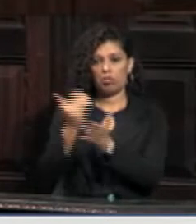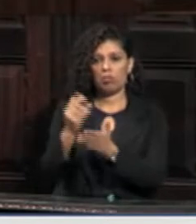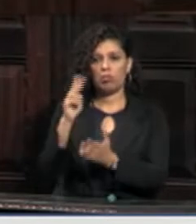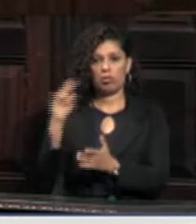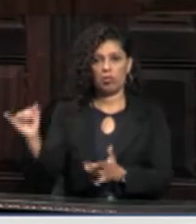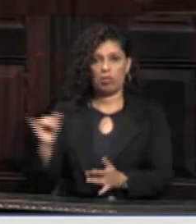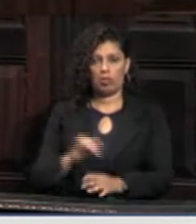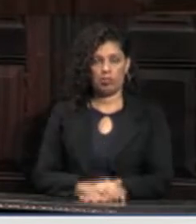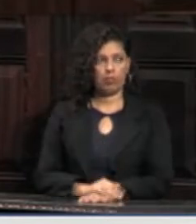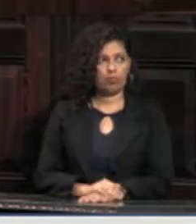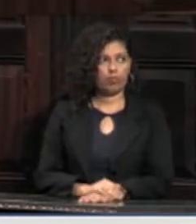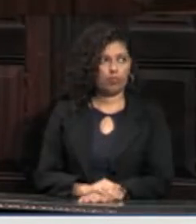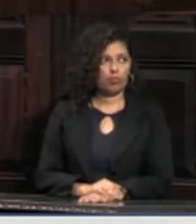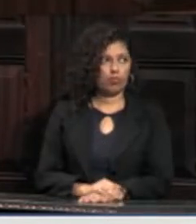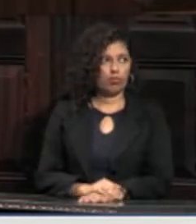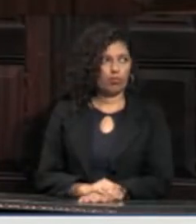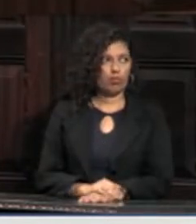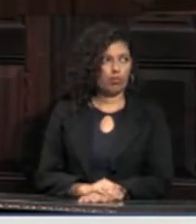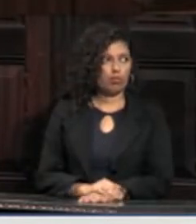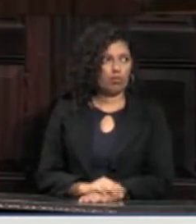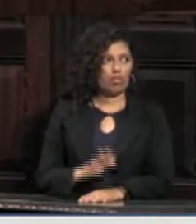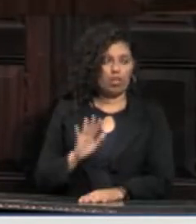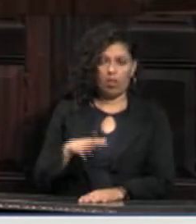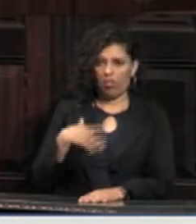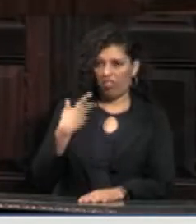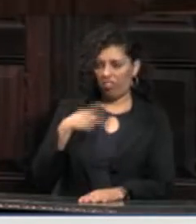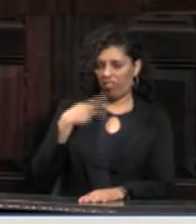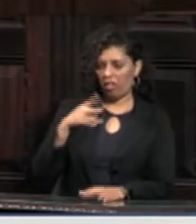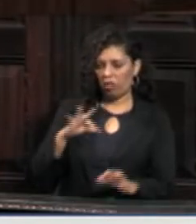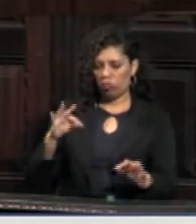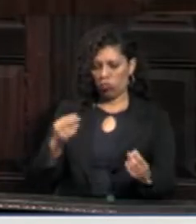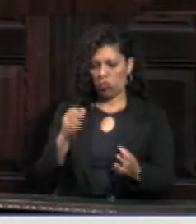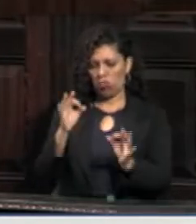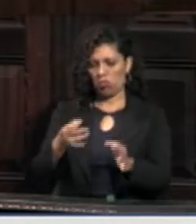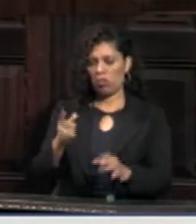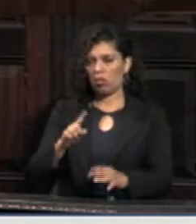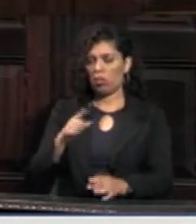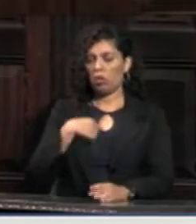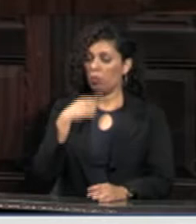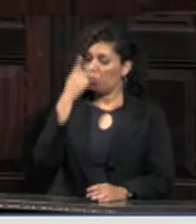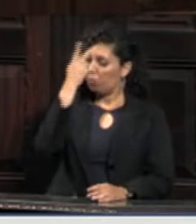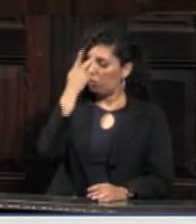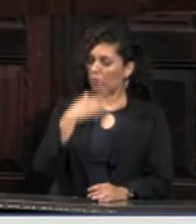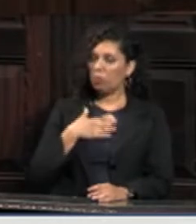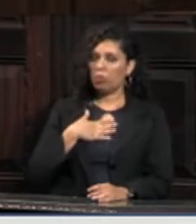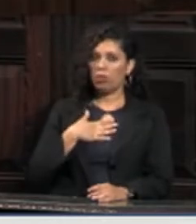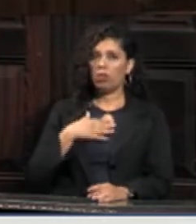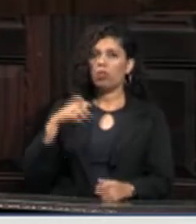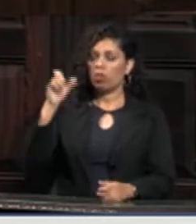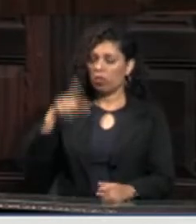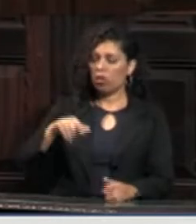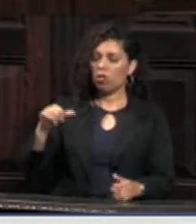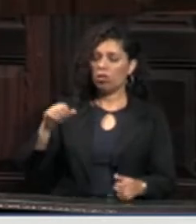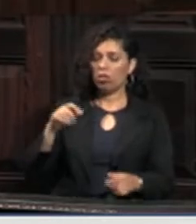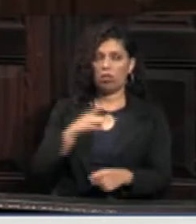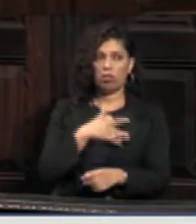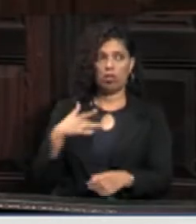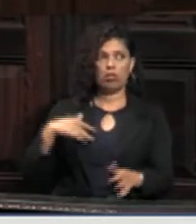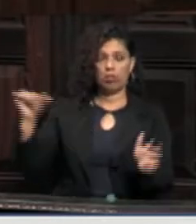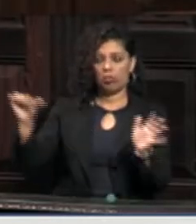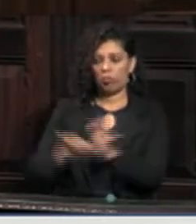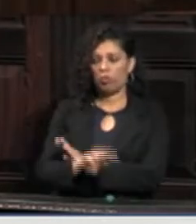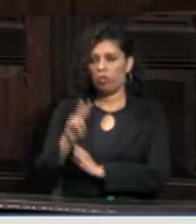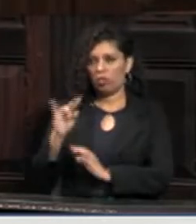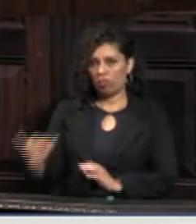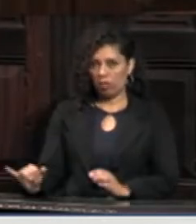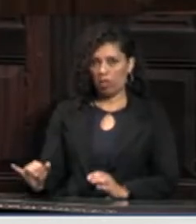casa. Eu não quero ser o dono da verdade, mas minha opinião pessoal, deputado Dionísio Lins, é que vai piorar ainda mais o